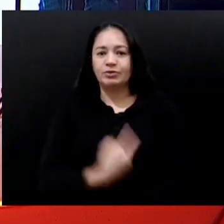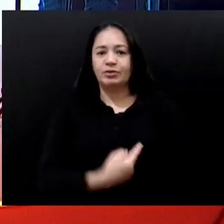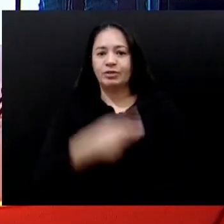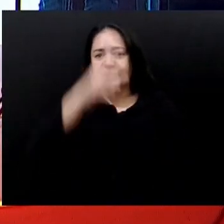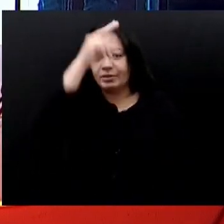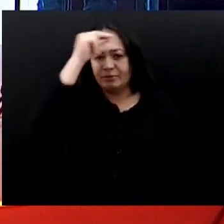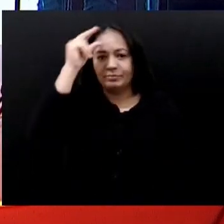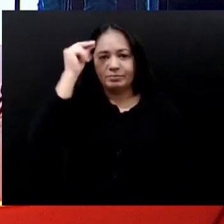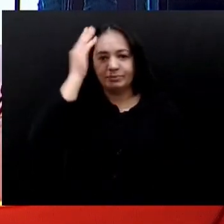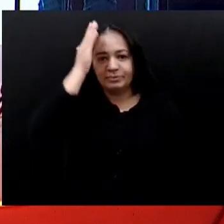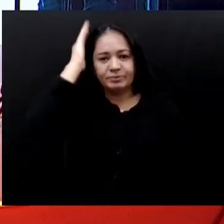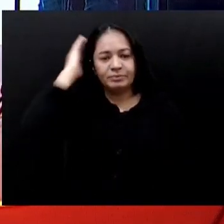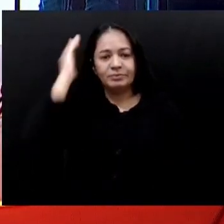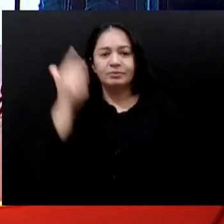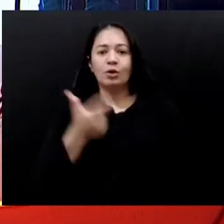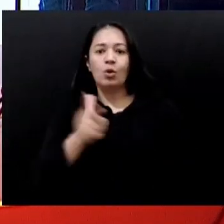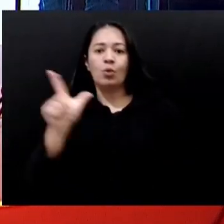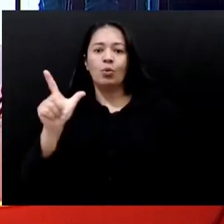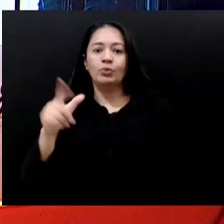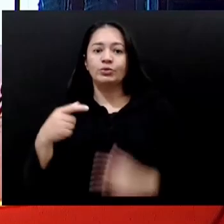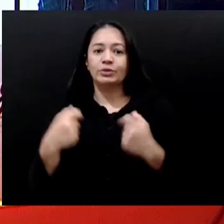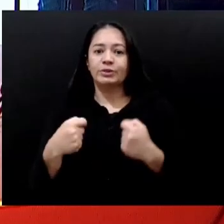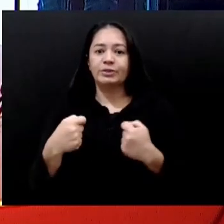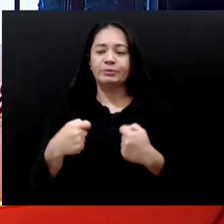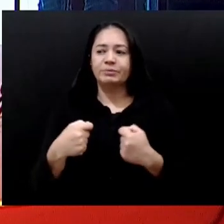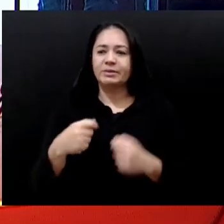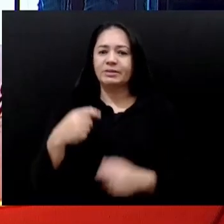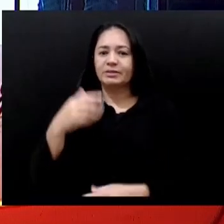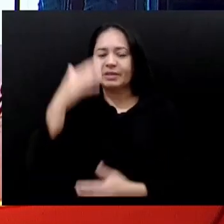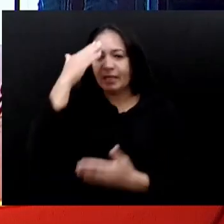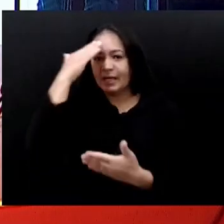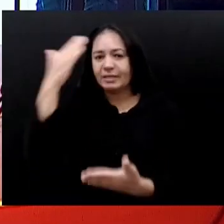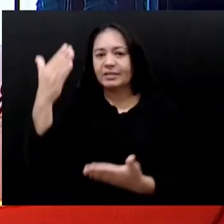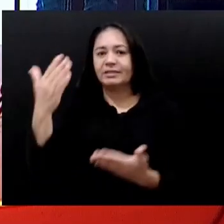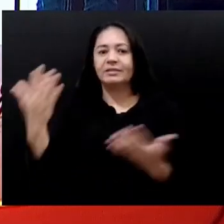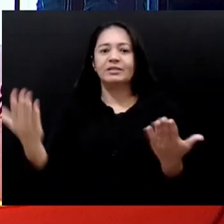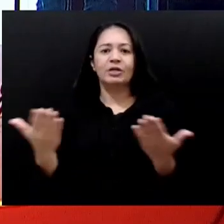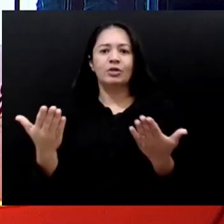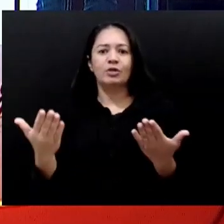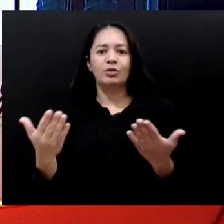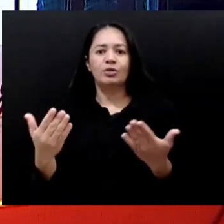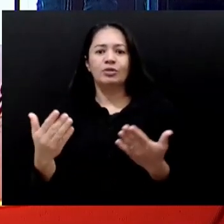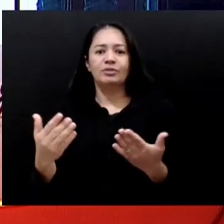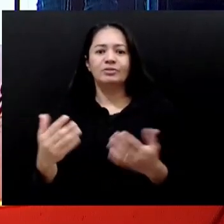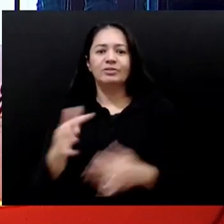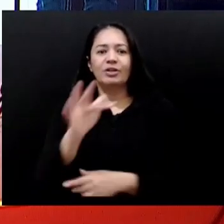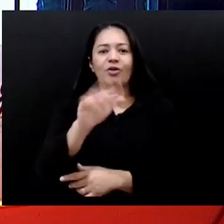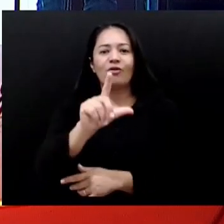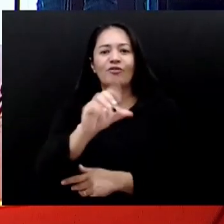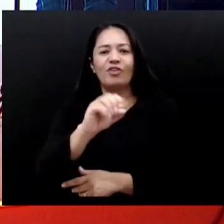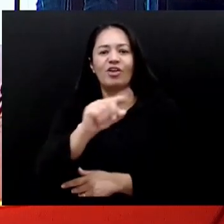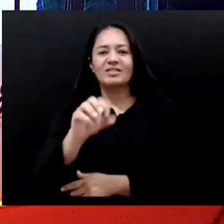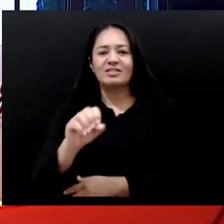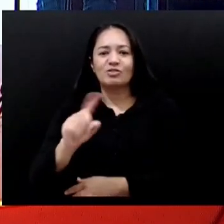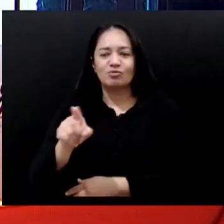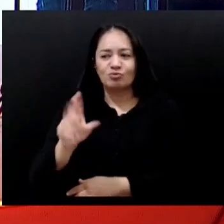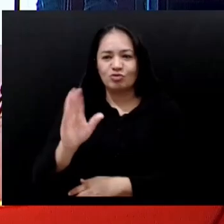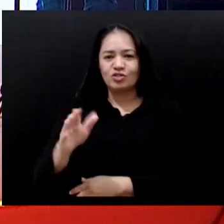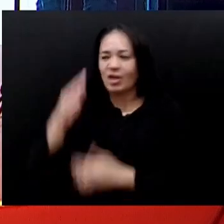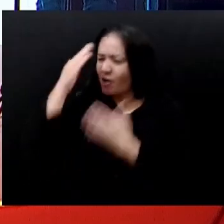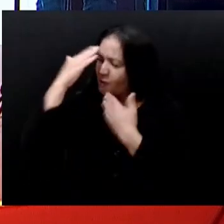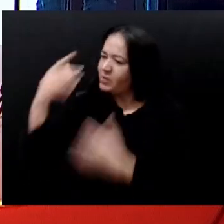Outro que eu vi agradecendo o prefeito Dário hoje é o Flozão. Falou, obrigado, viu,